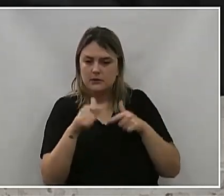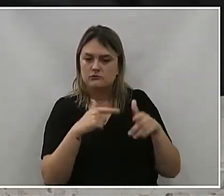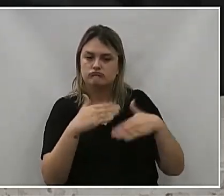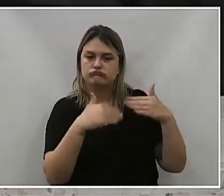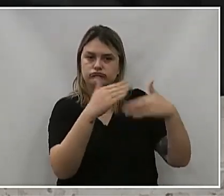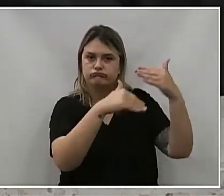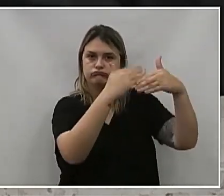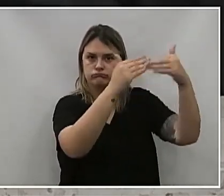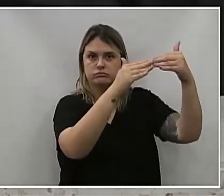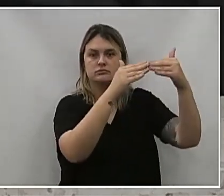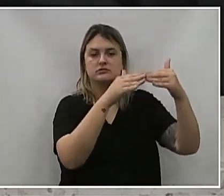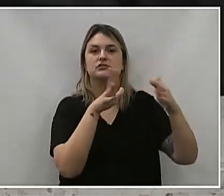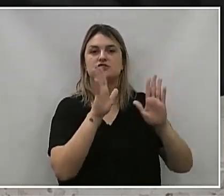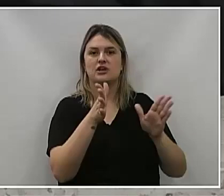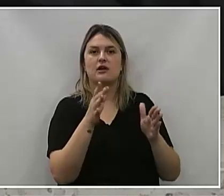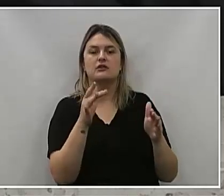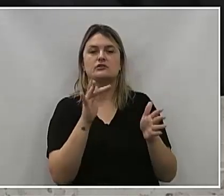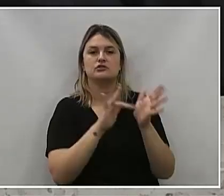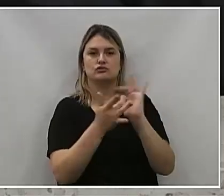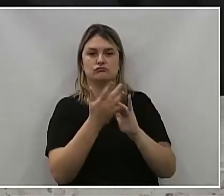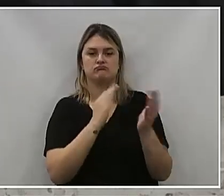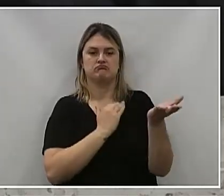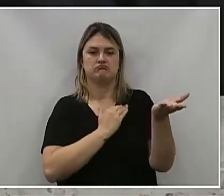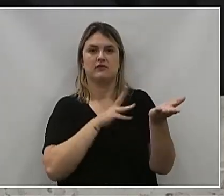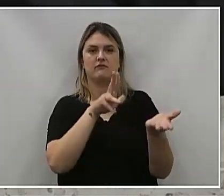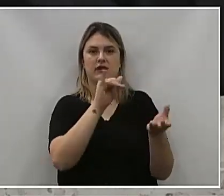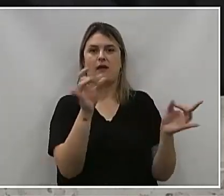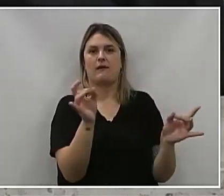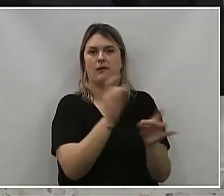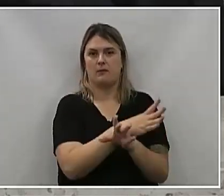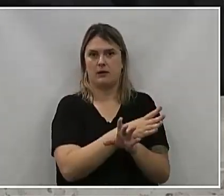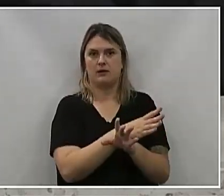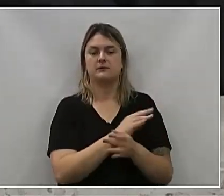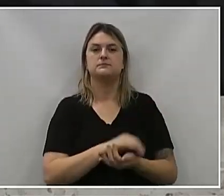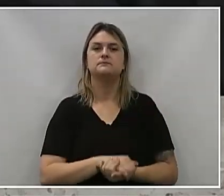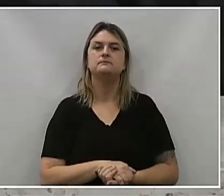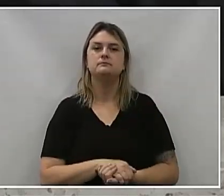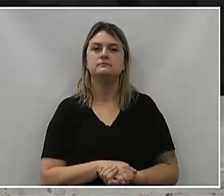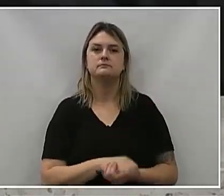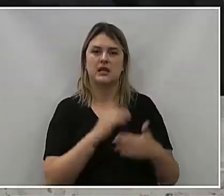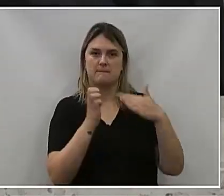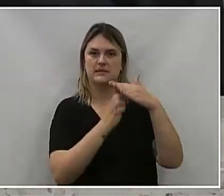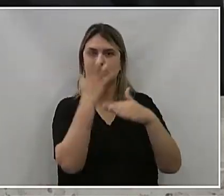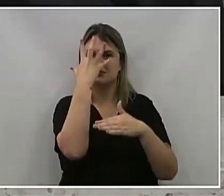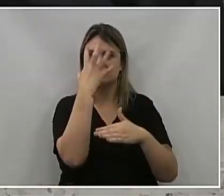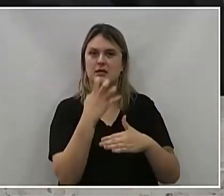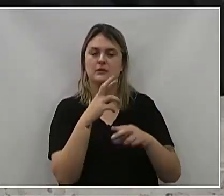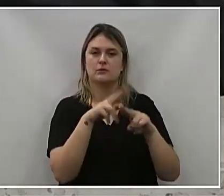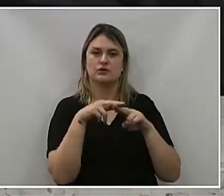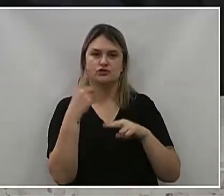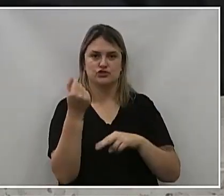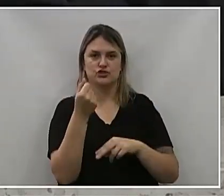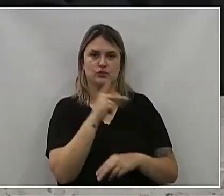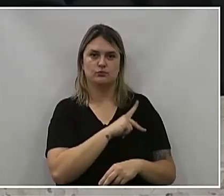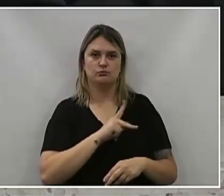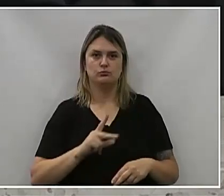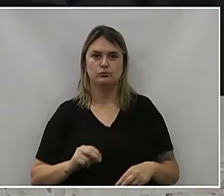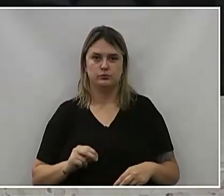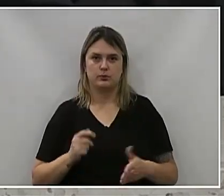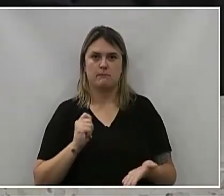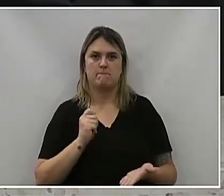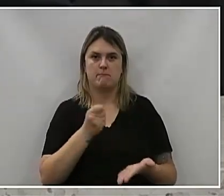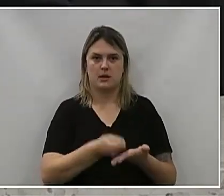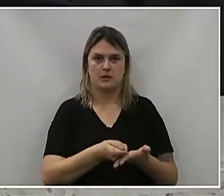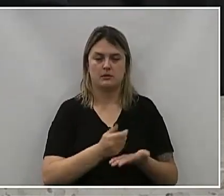está vendo, estão realmente sérias, comprometidas, porque, acima de tudo, é o dinheiro pago por nós,